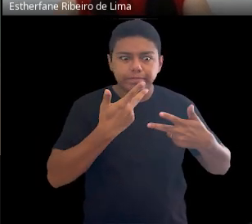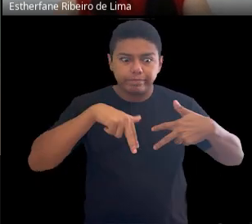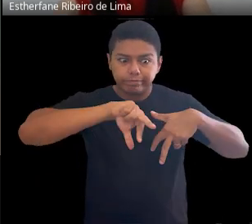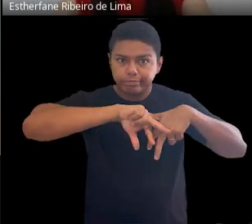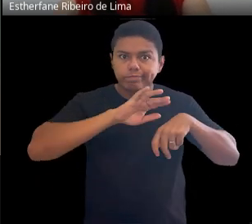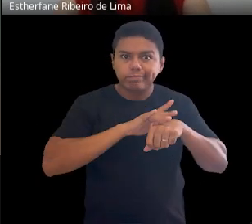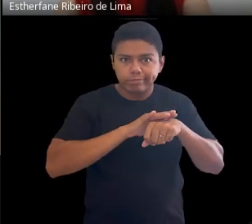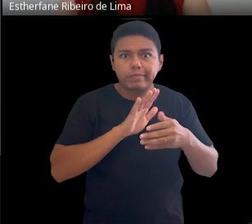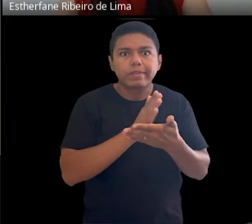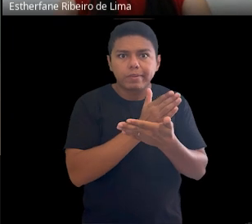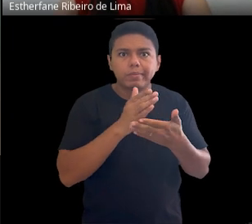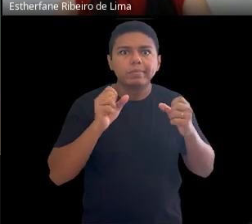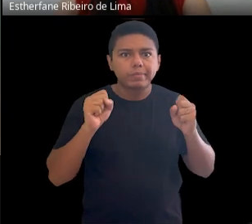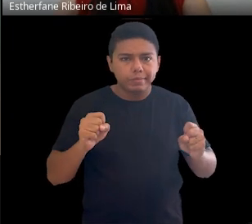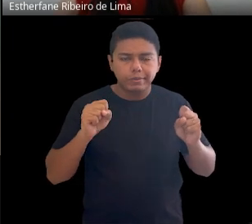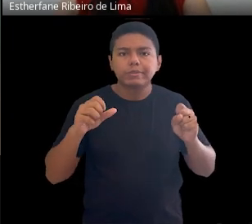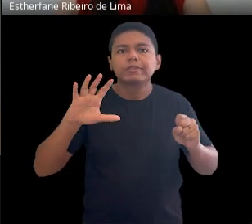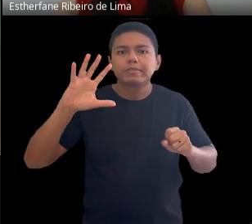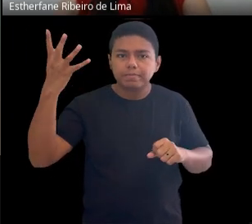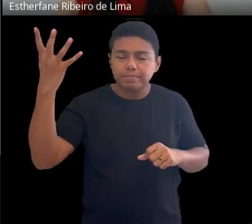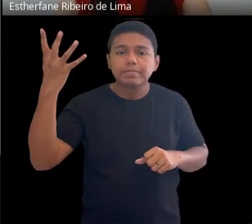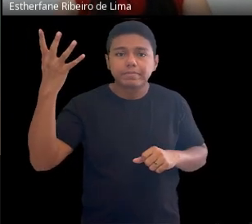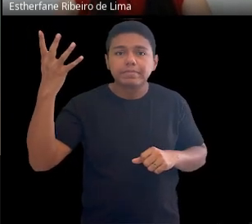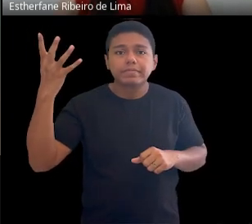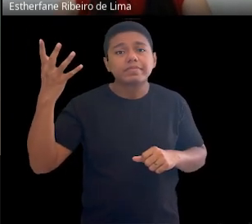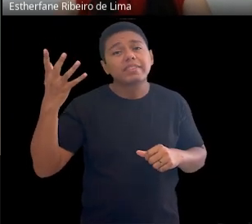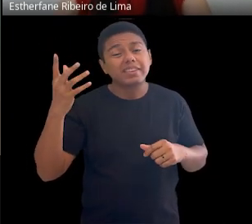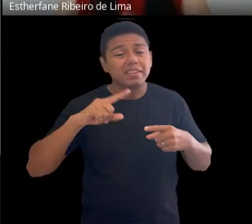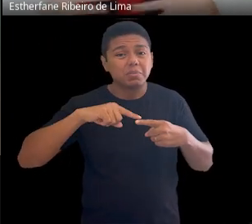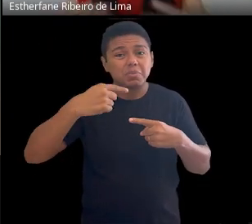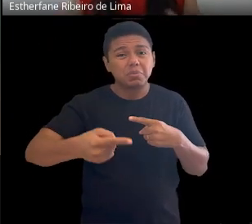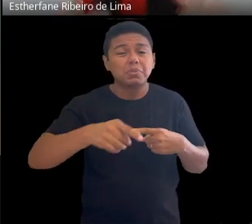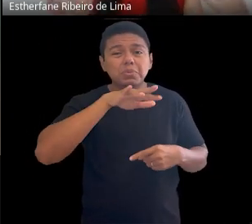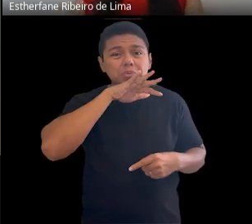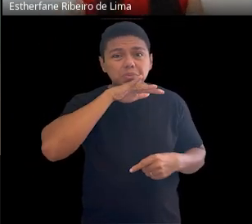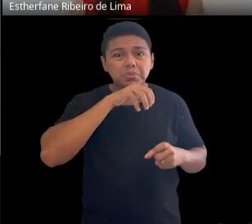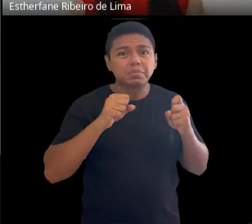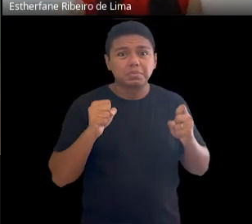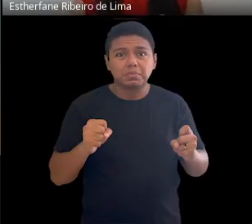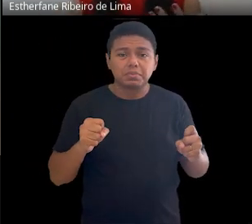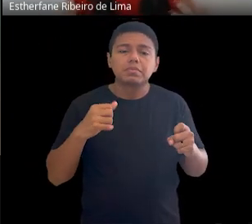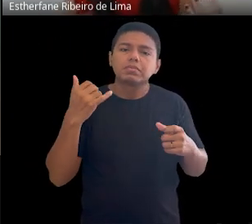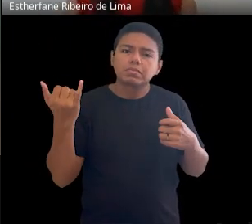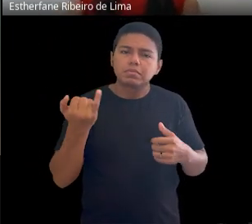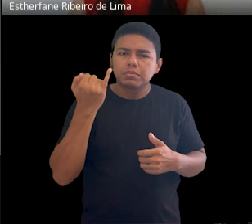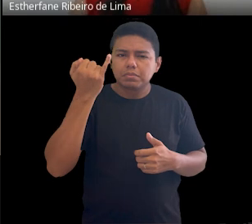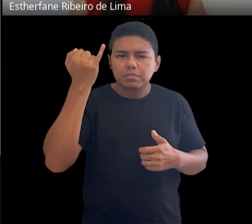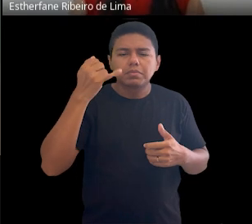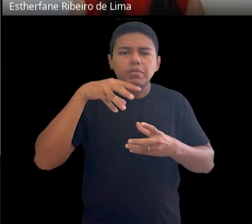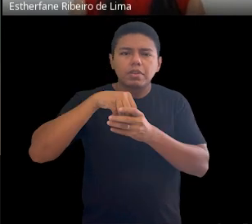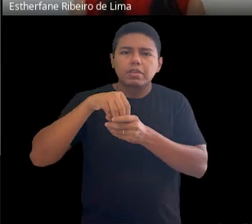elas podem ter um prognóstico ruim. Então, é importante também utilizar na atenção primária a